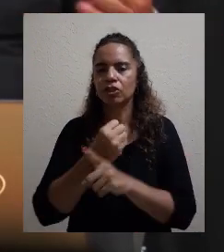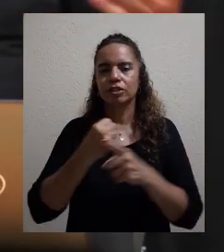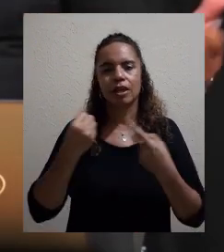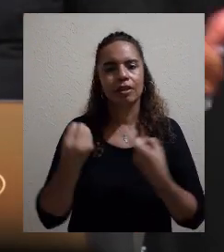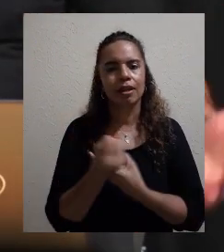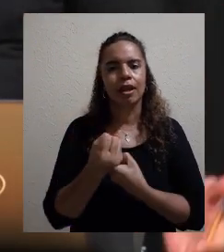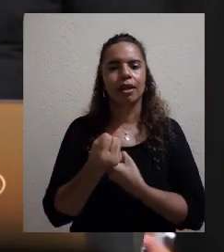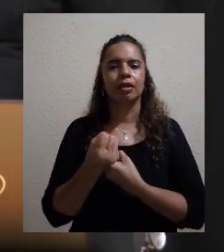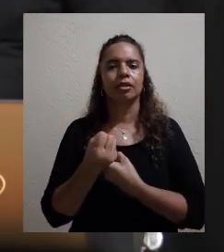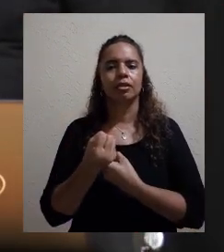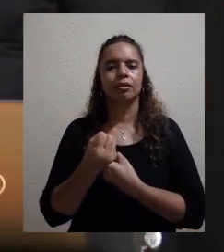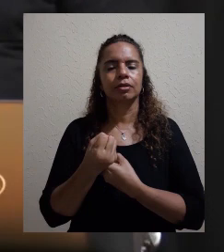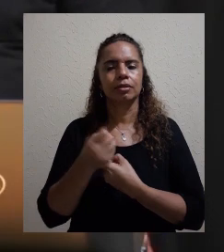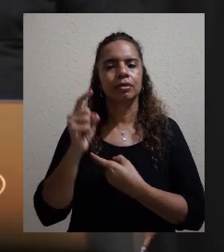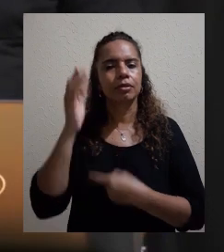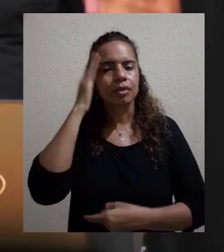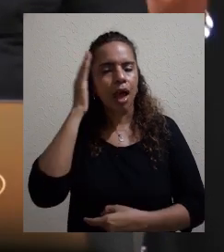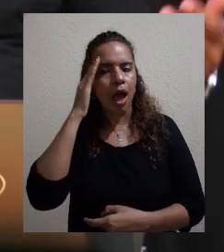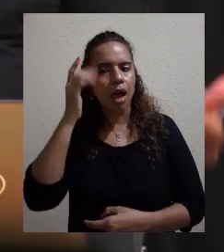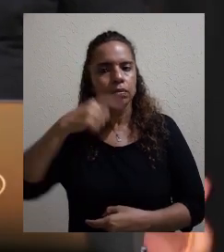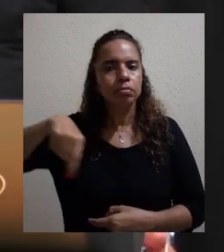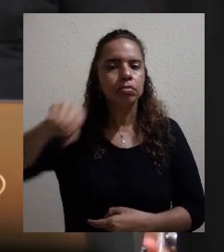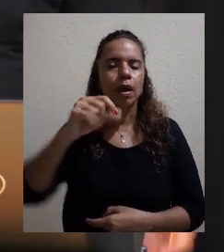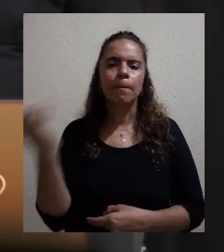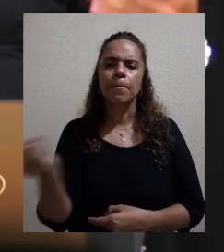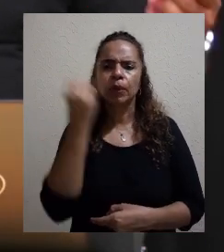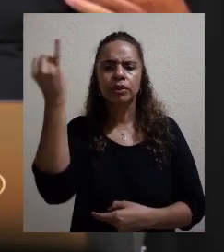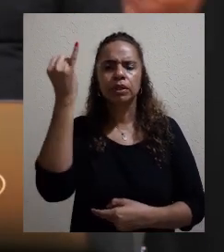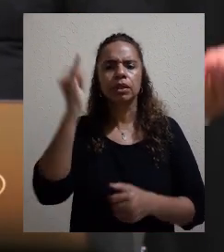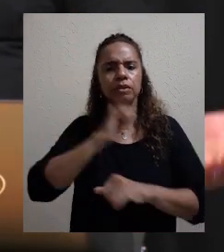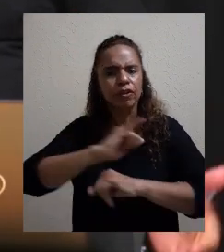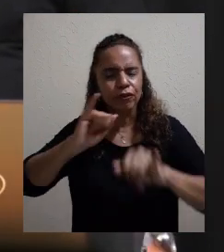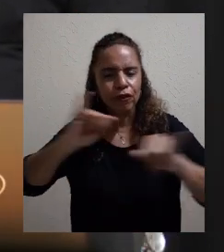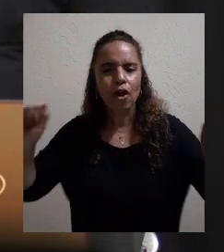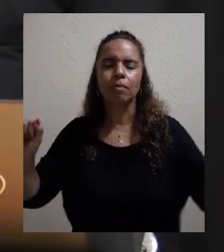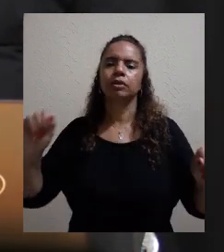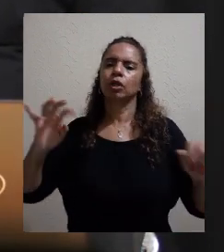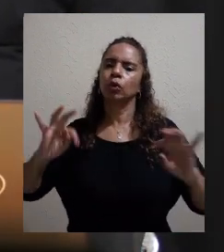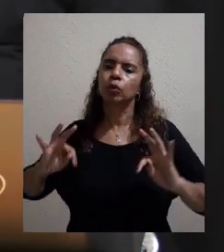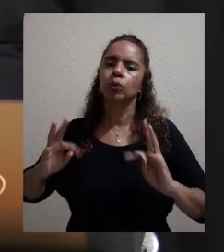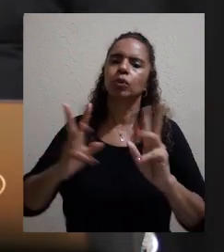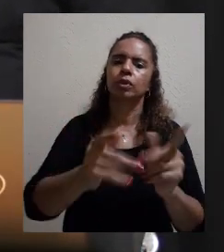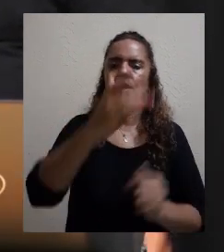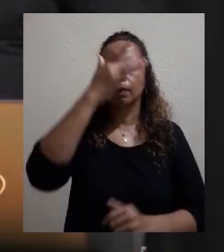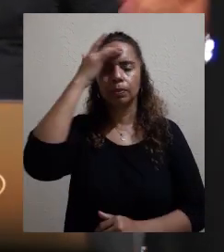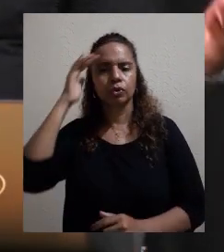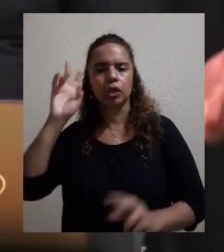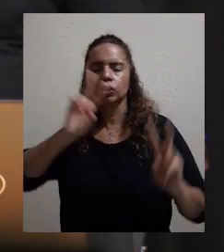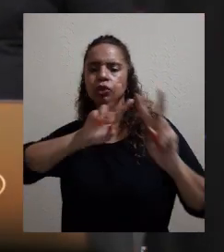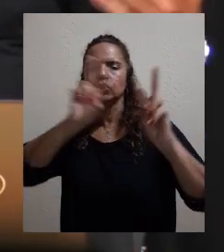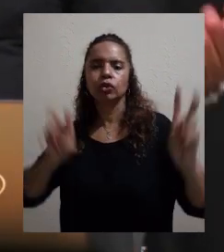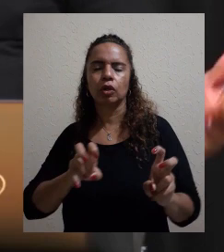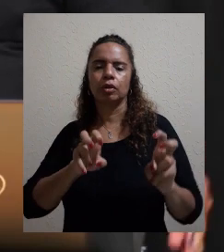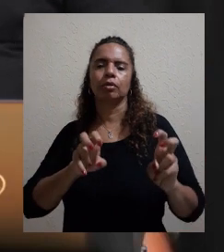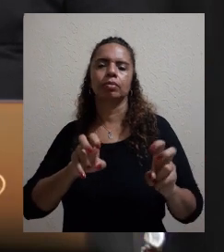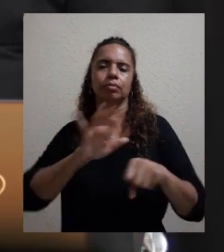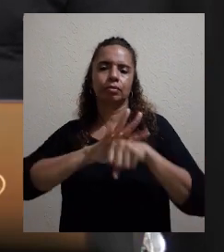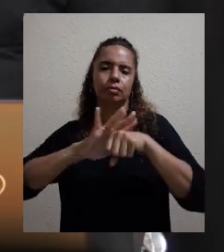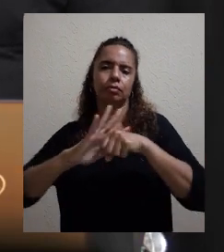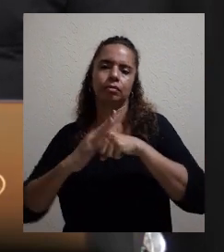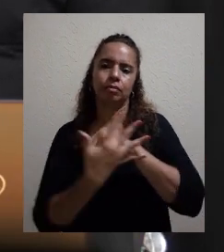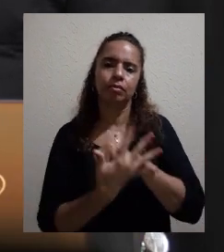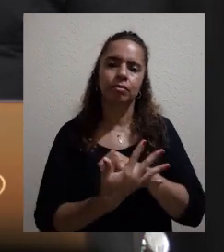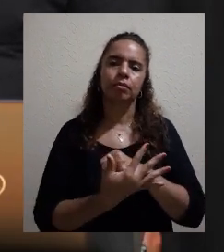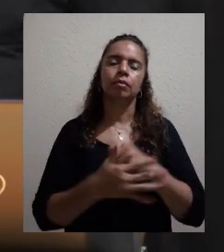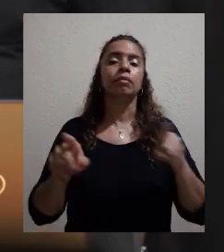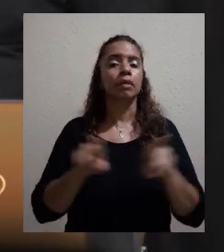poder levar esse debate à sociedade, sabendo que é responsabilidade de todos aumentar os meios de comunicação e de